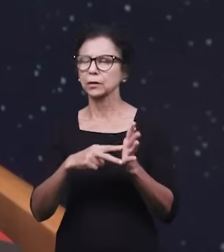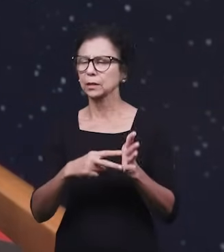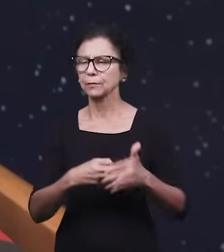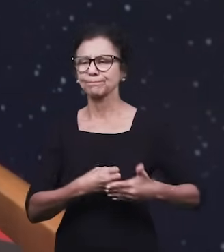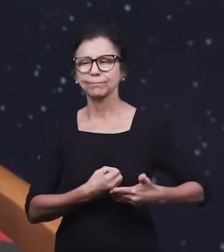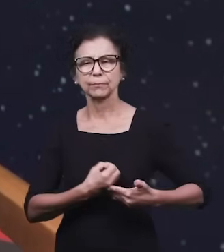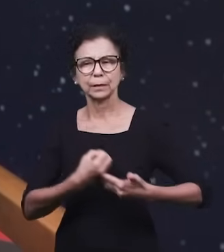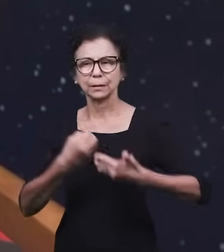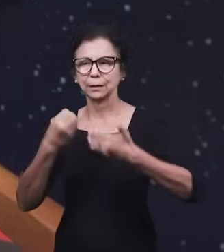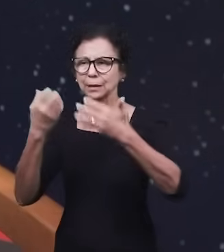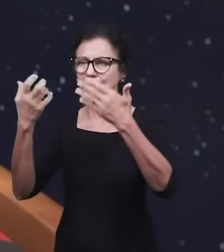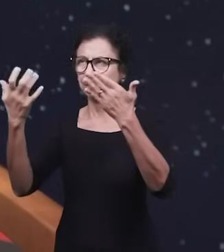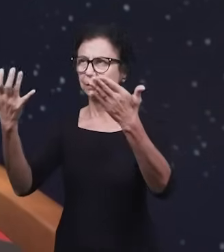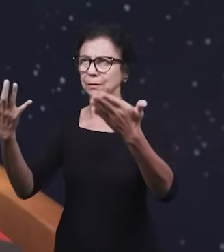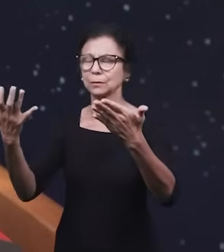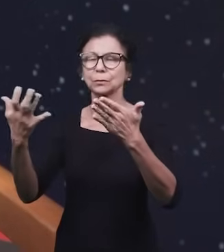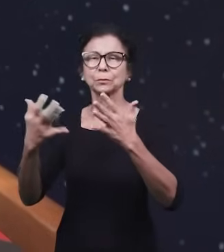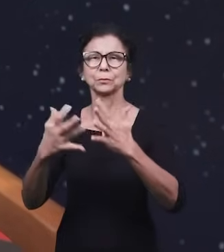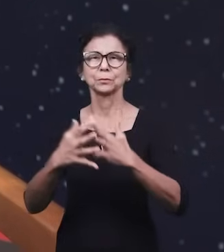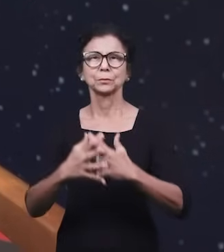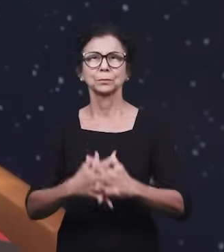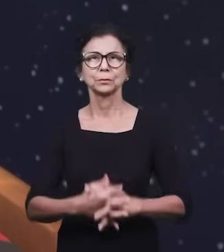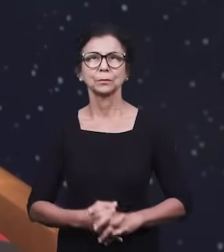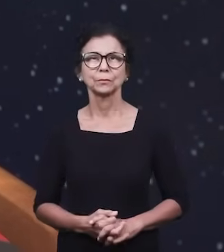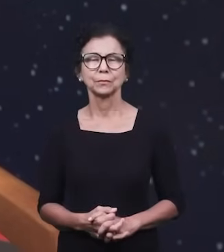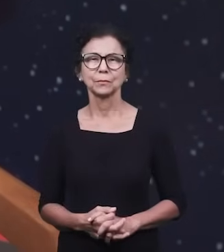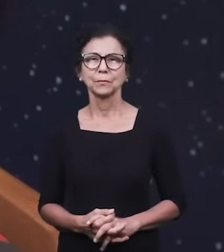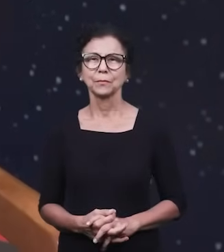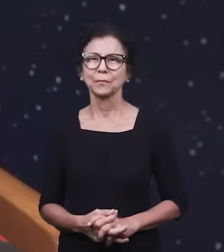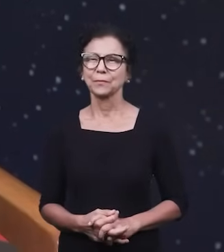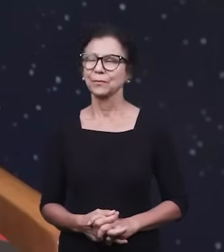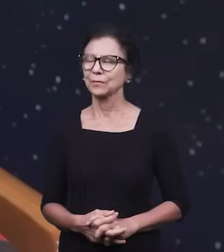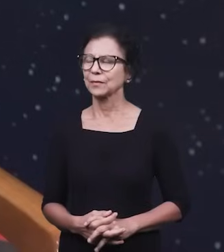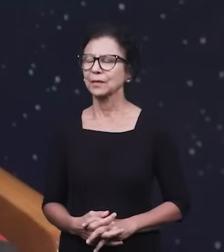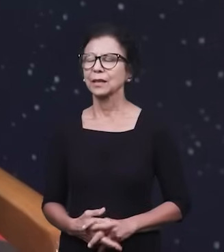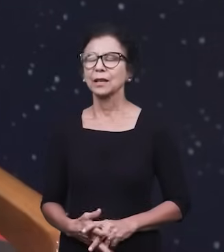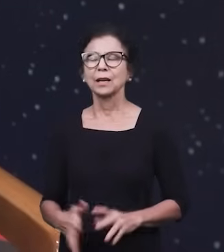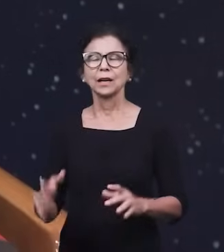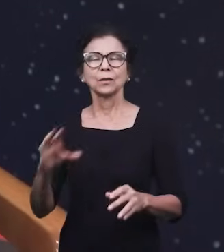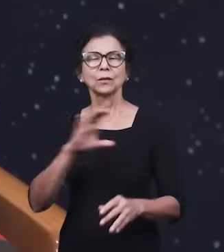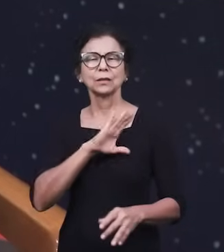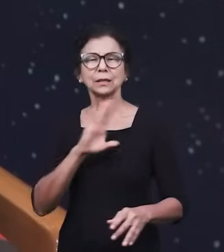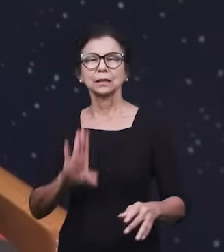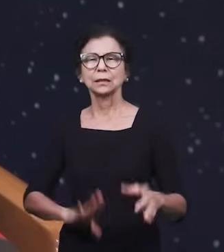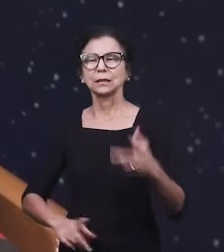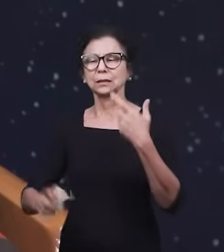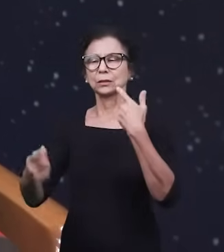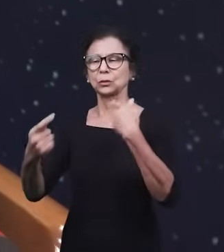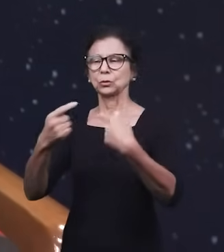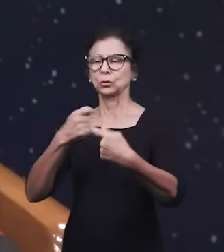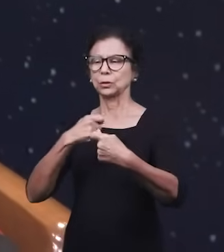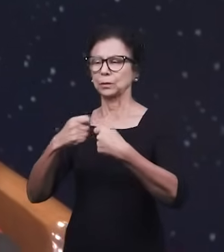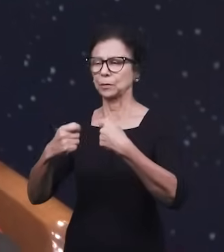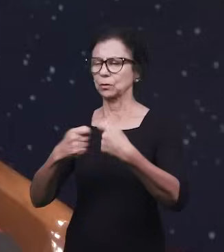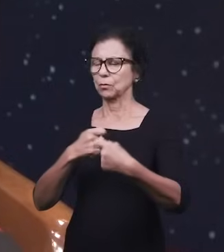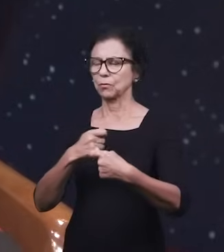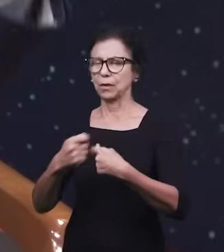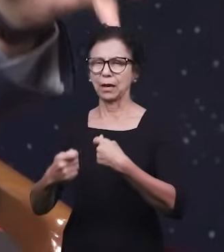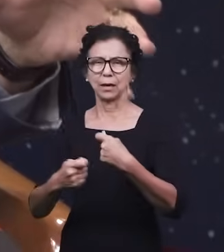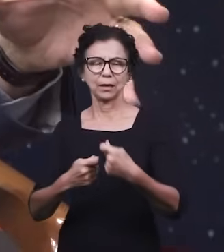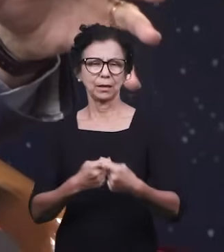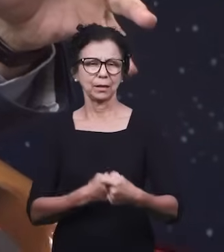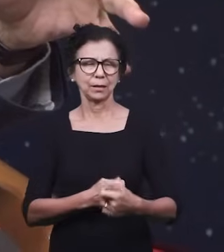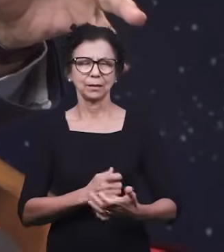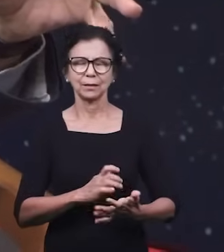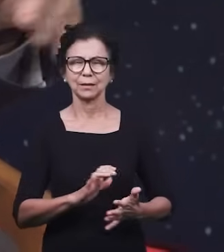ao Senhor. Como ele diz mais adiante, não mais vivo eu, mas Cristo vive em mim. É o ato de deixar